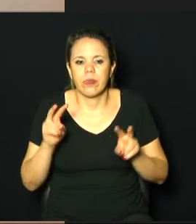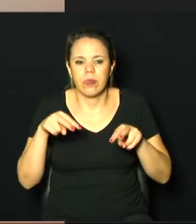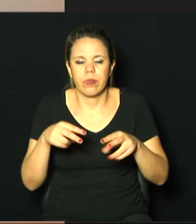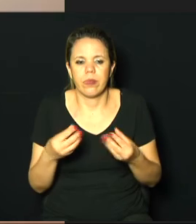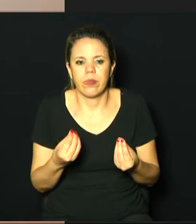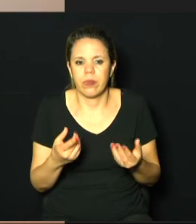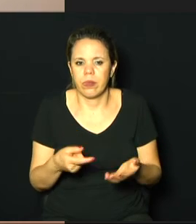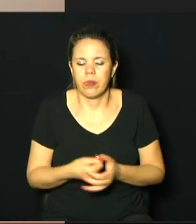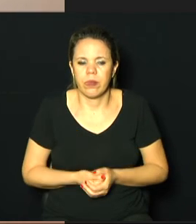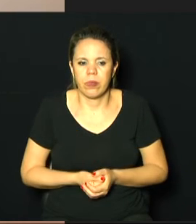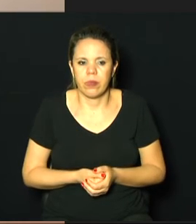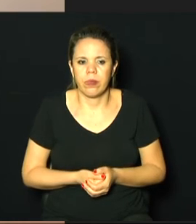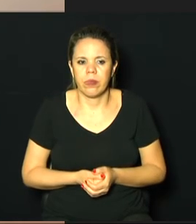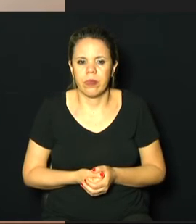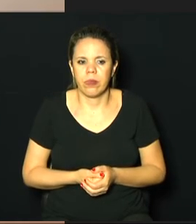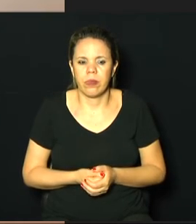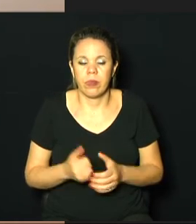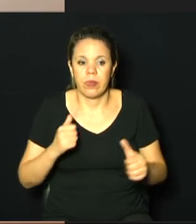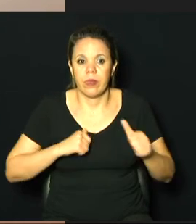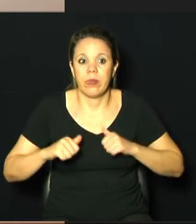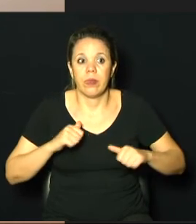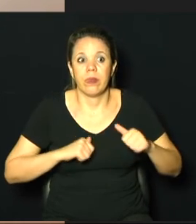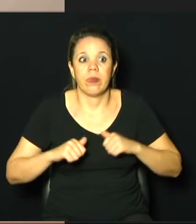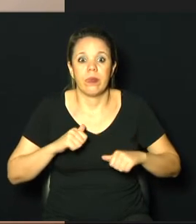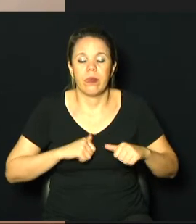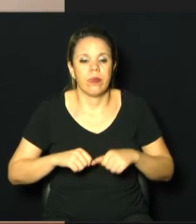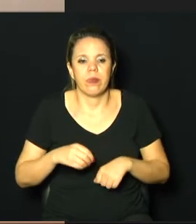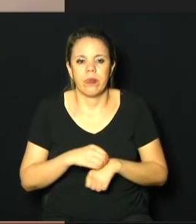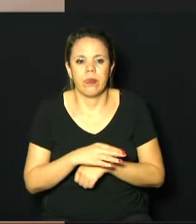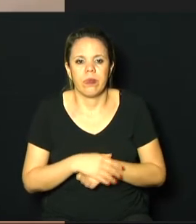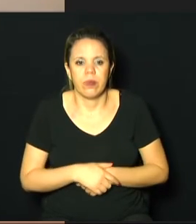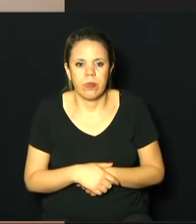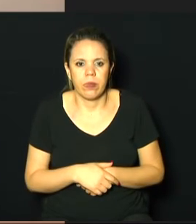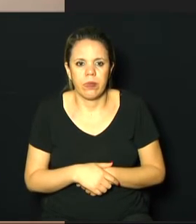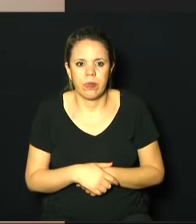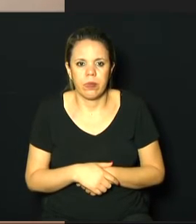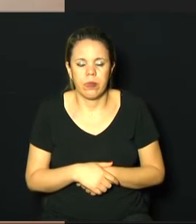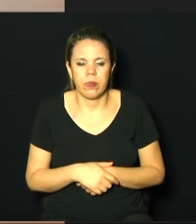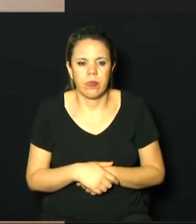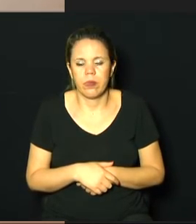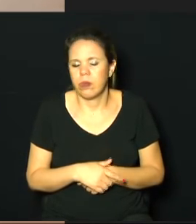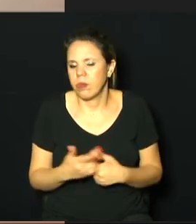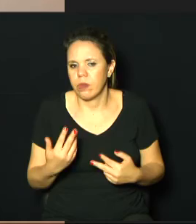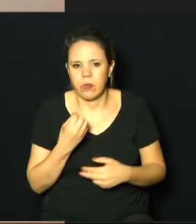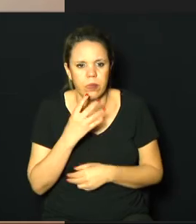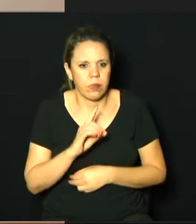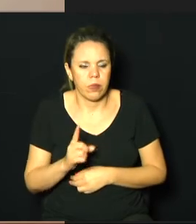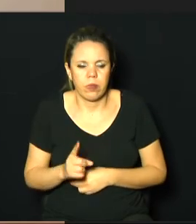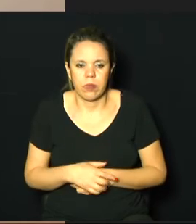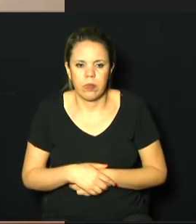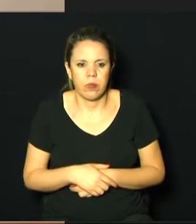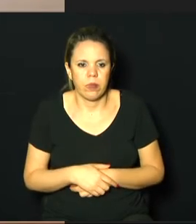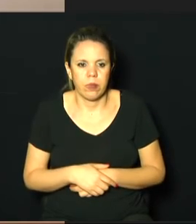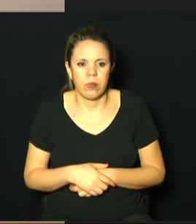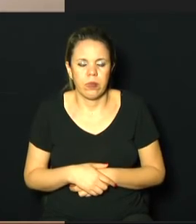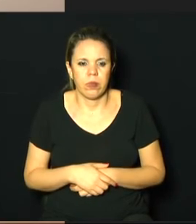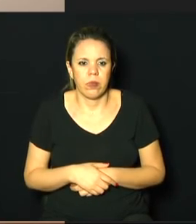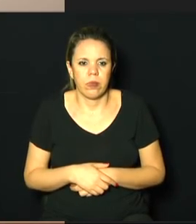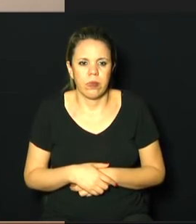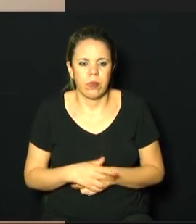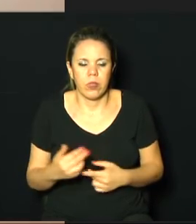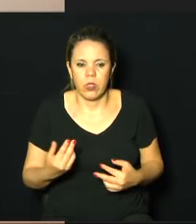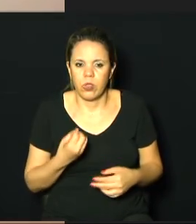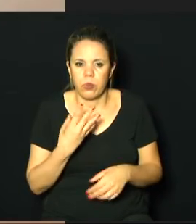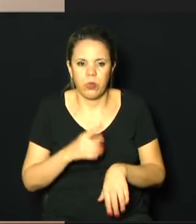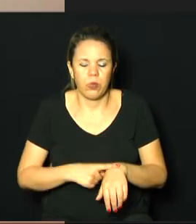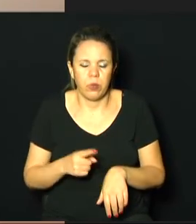muito para isso, porque essa euforia, ela traz, não traz coisas boas, né? Ela traz aquela coisa boa